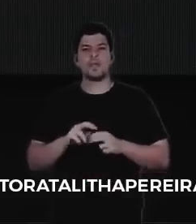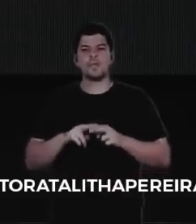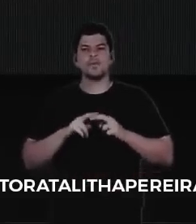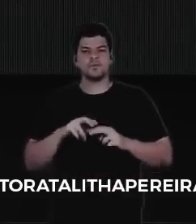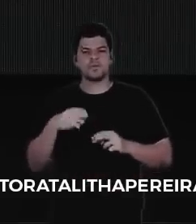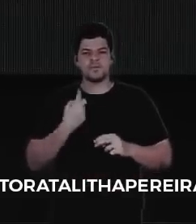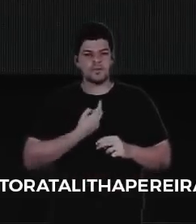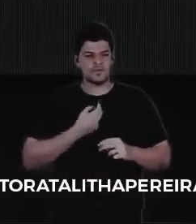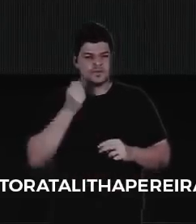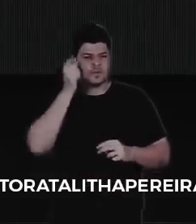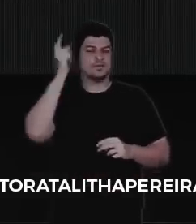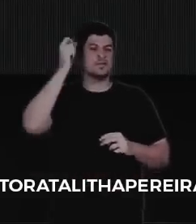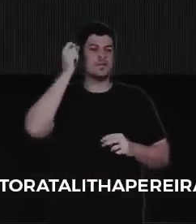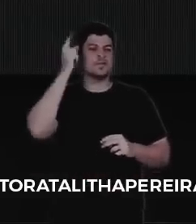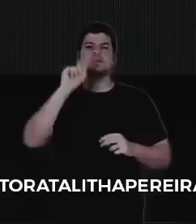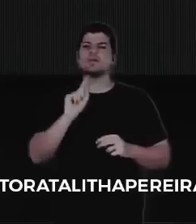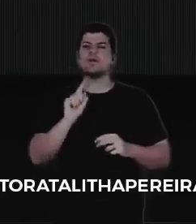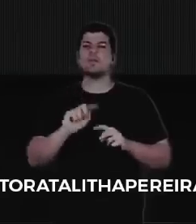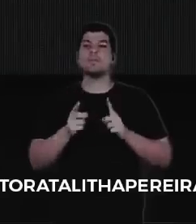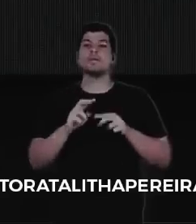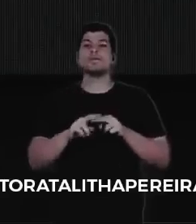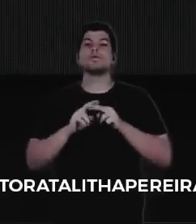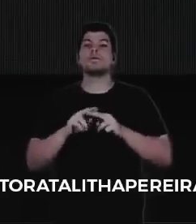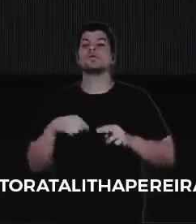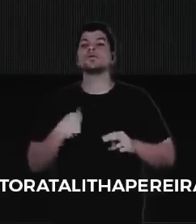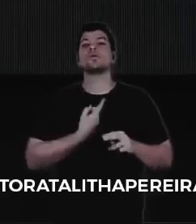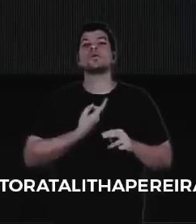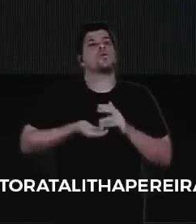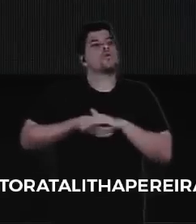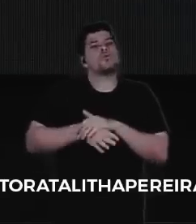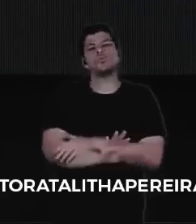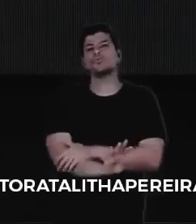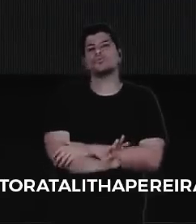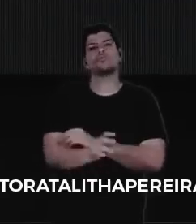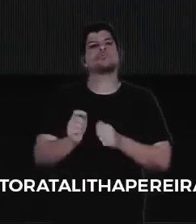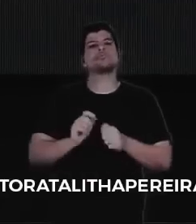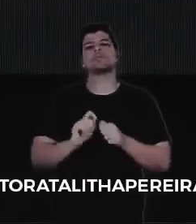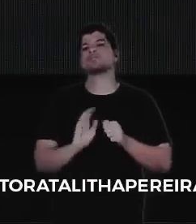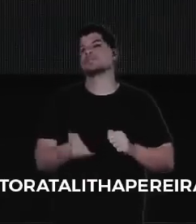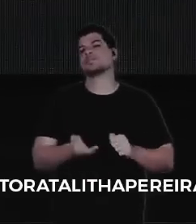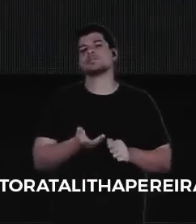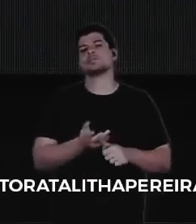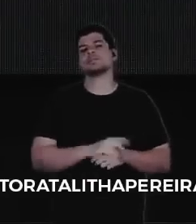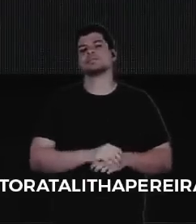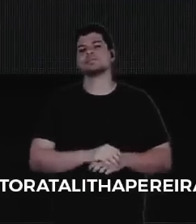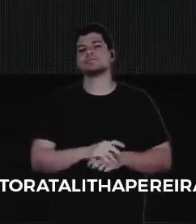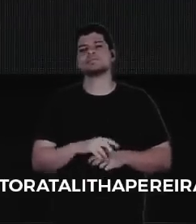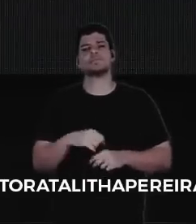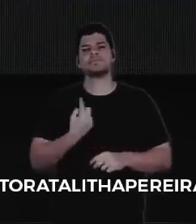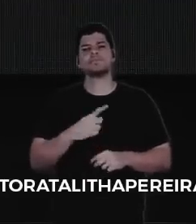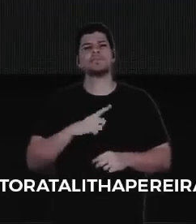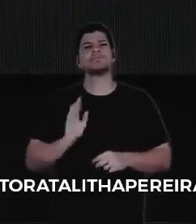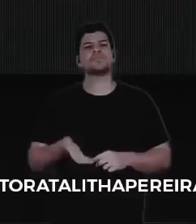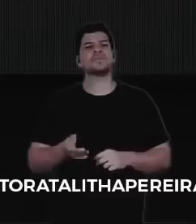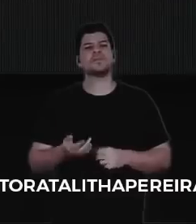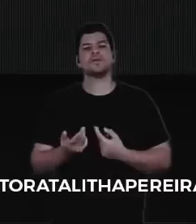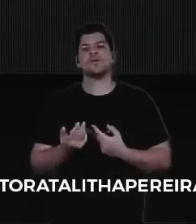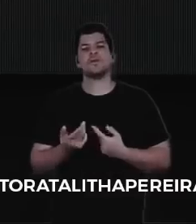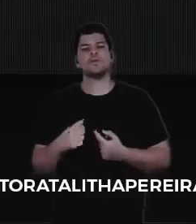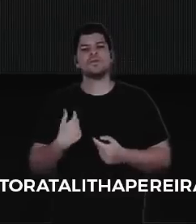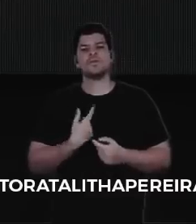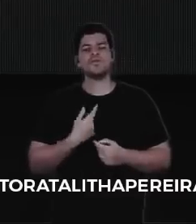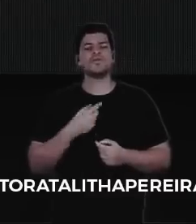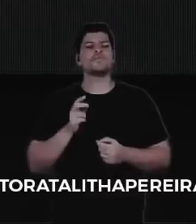São resultados de hábitos. Por quê? Porque a gente já tem esse hábito de fazer tudo que a gente já